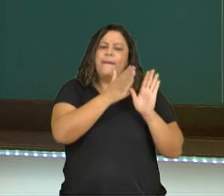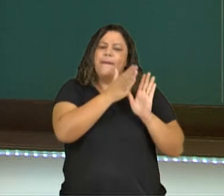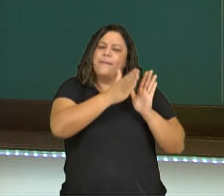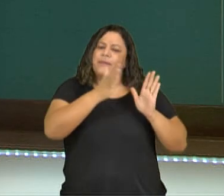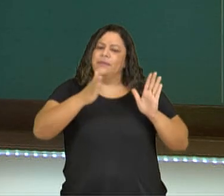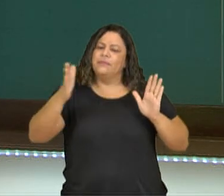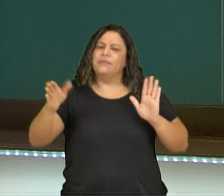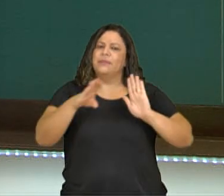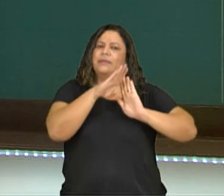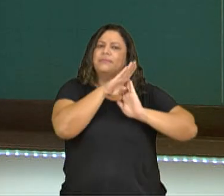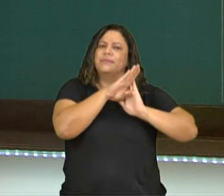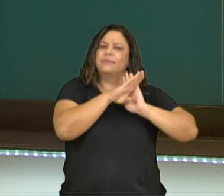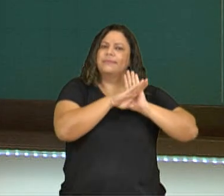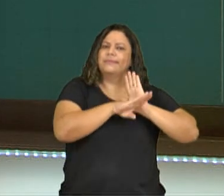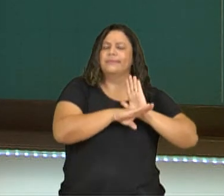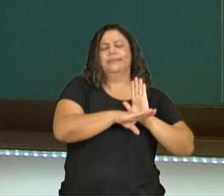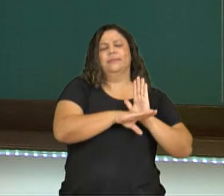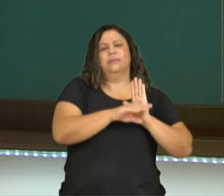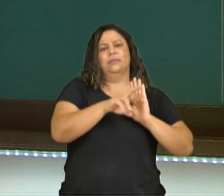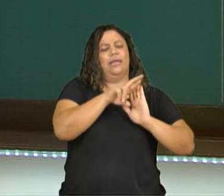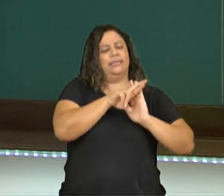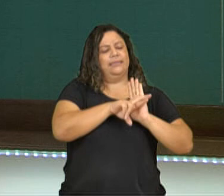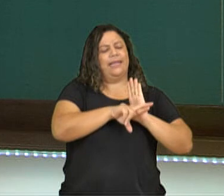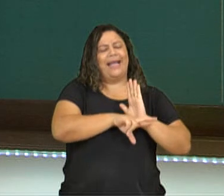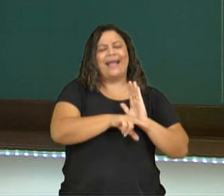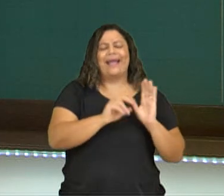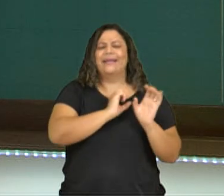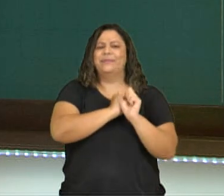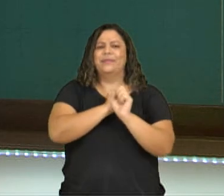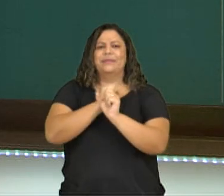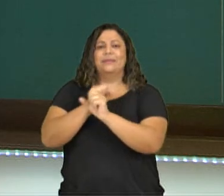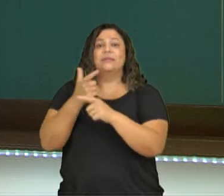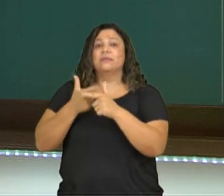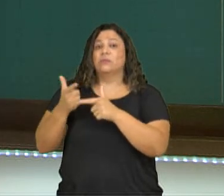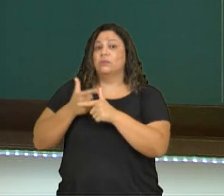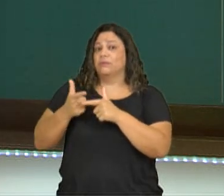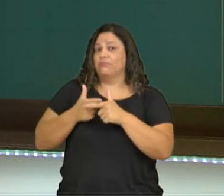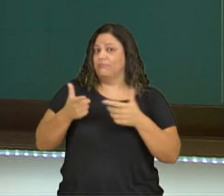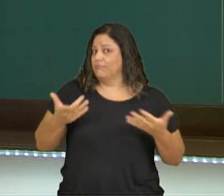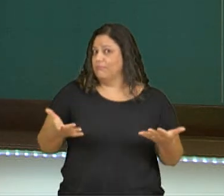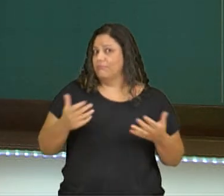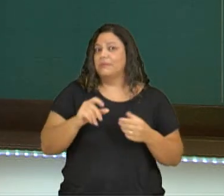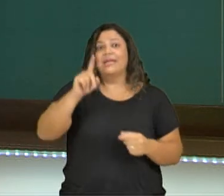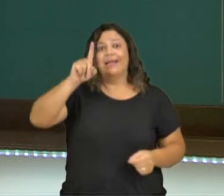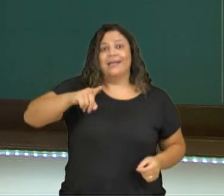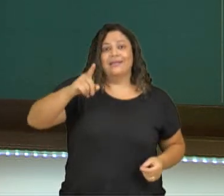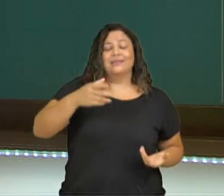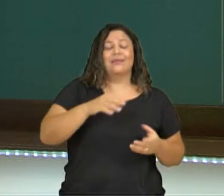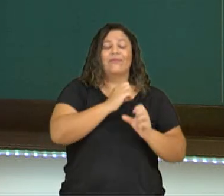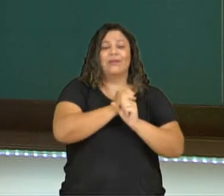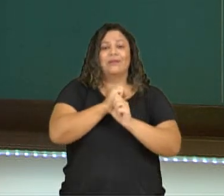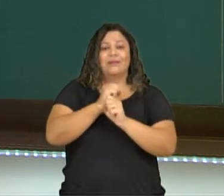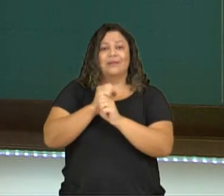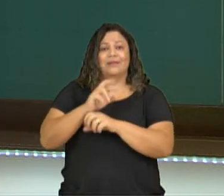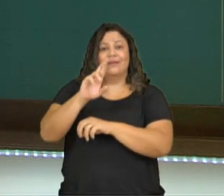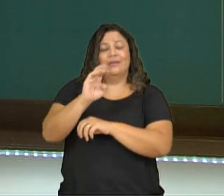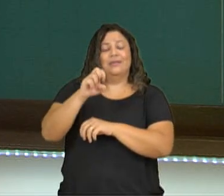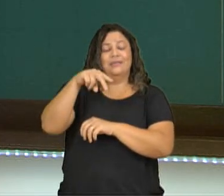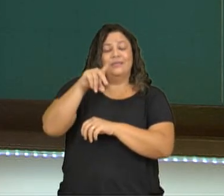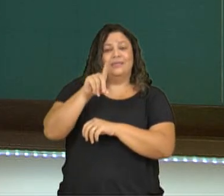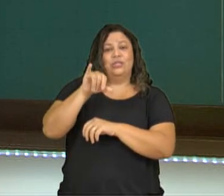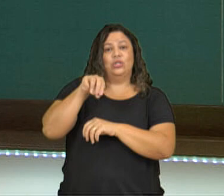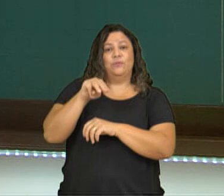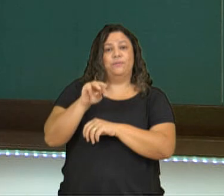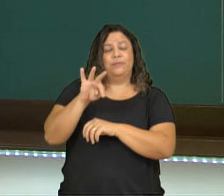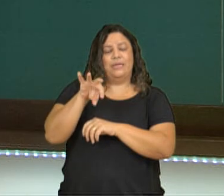você ter um cálculo certinho, para não ter problemas. Isso vale tanto para cálculo com rendimento, quanto para